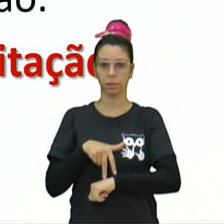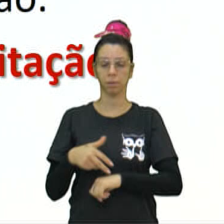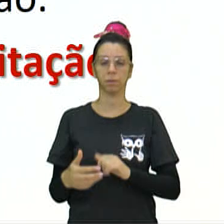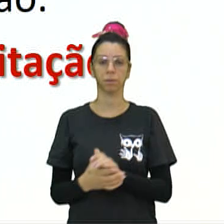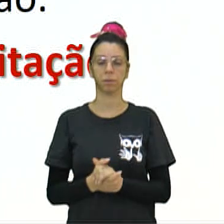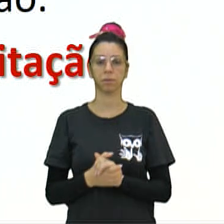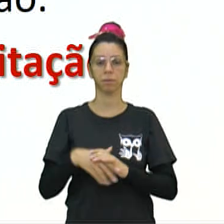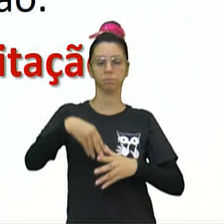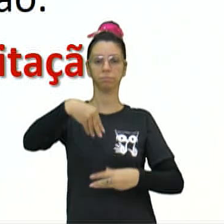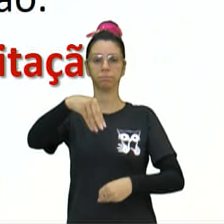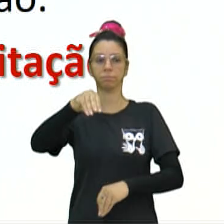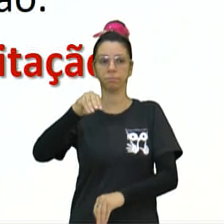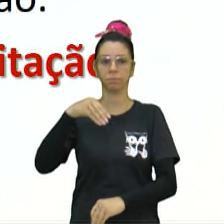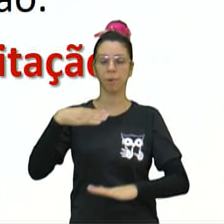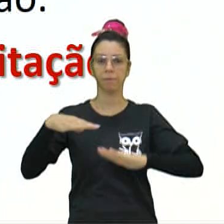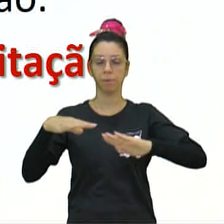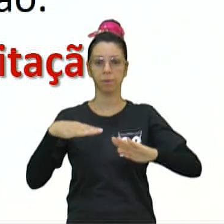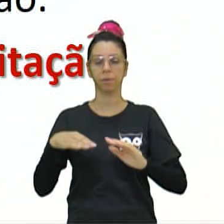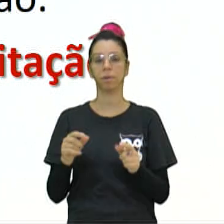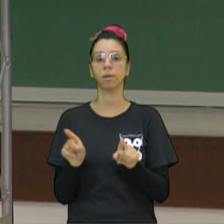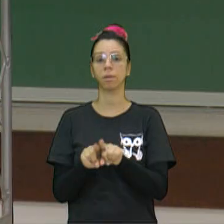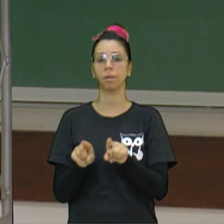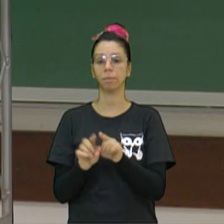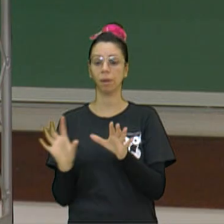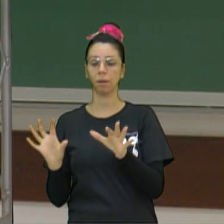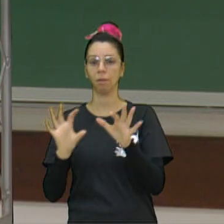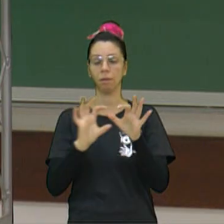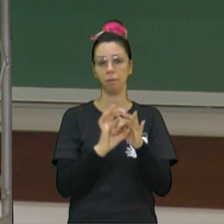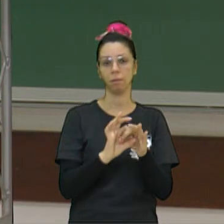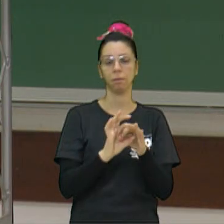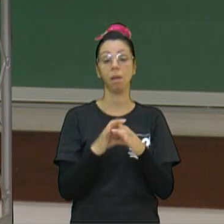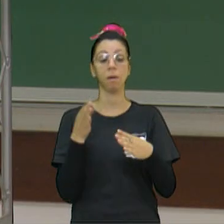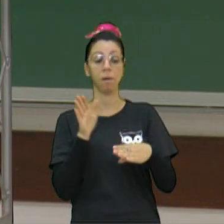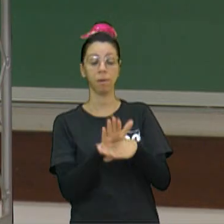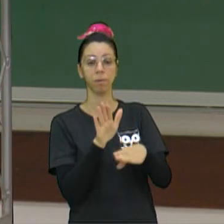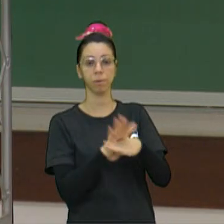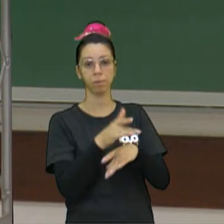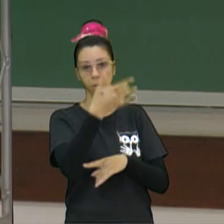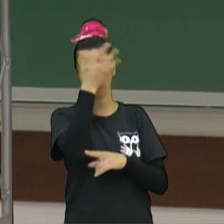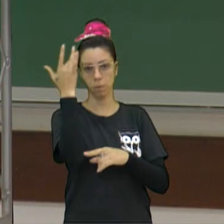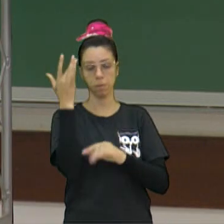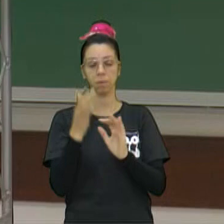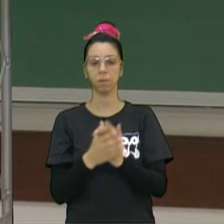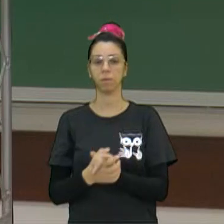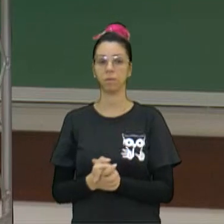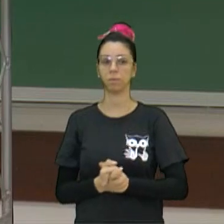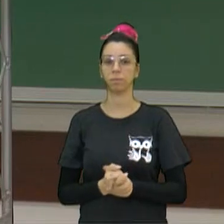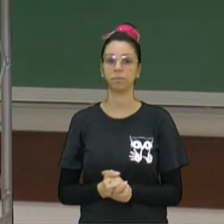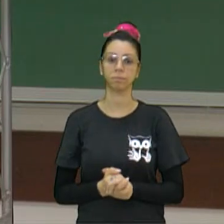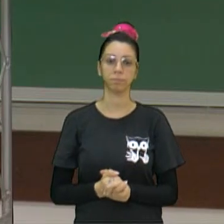a flexibilidade e também aliado na reabilitação, né? Lembra que nós falamos lá no início. Então, as outras